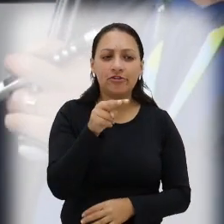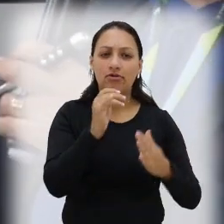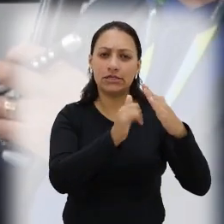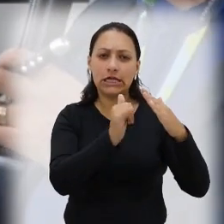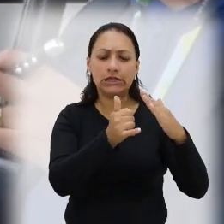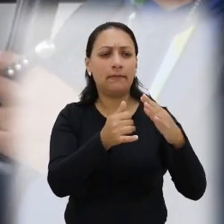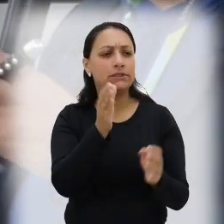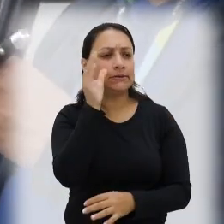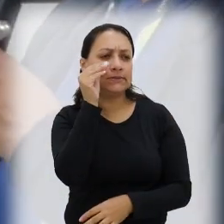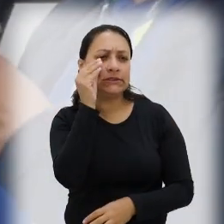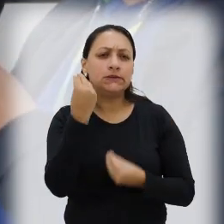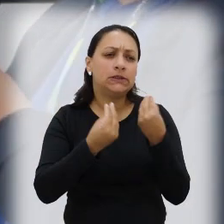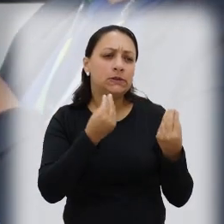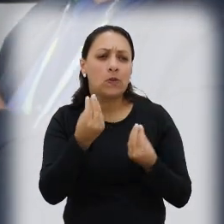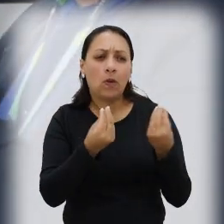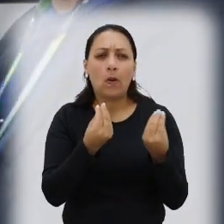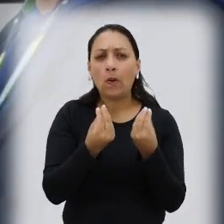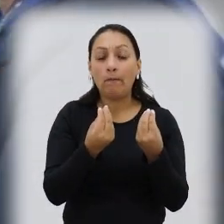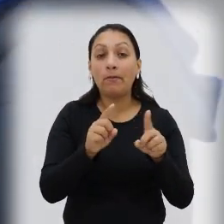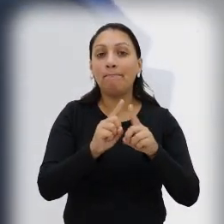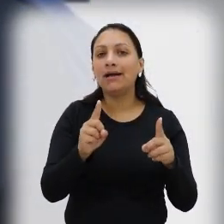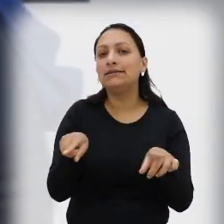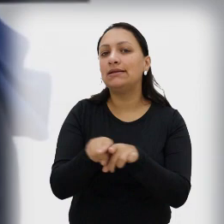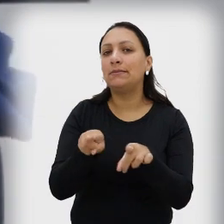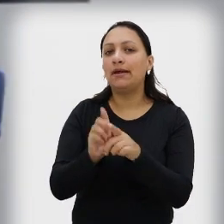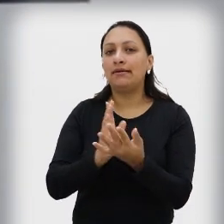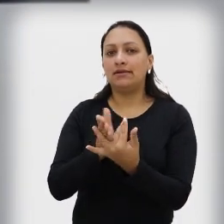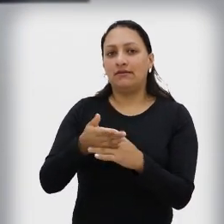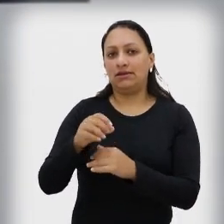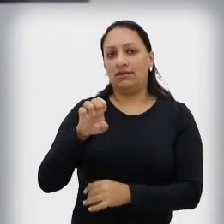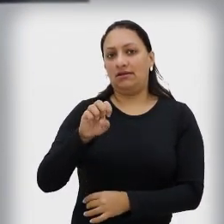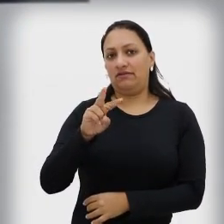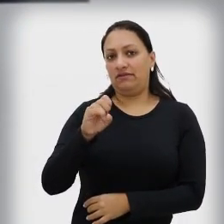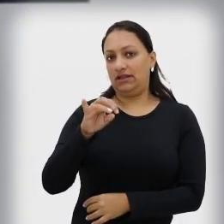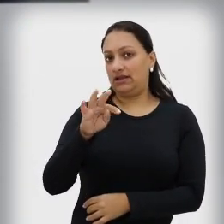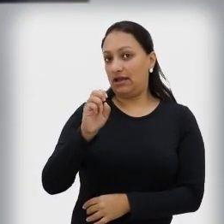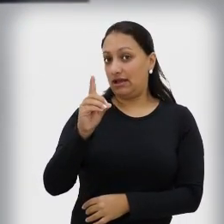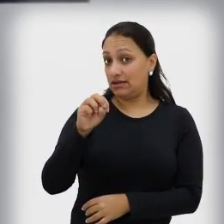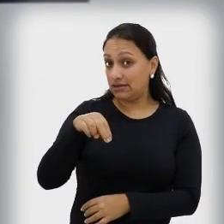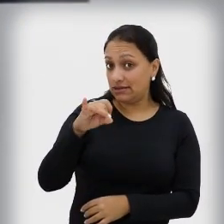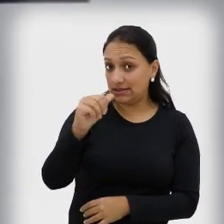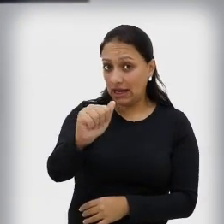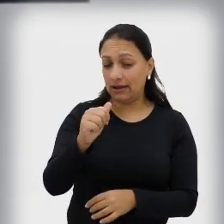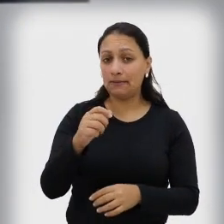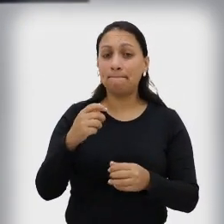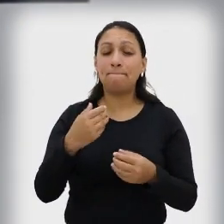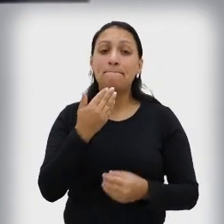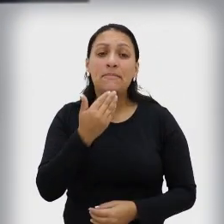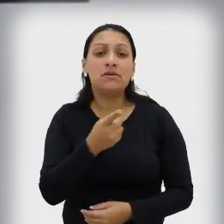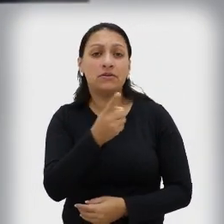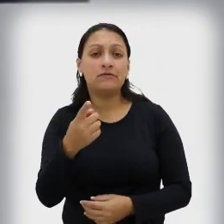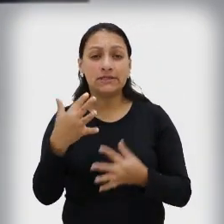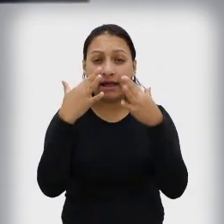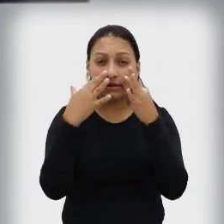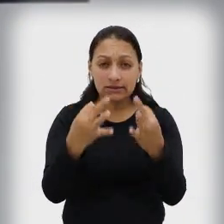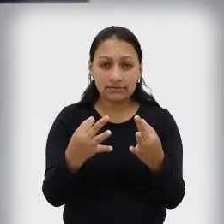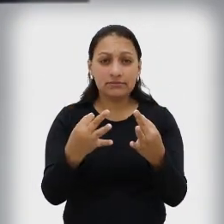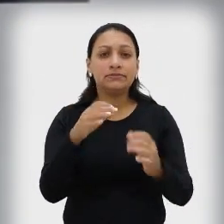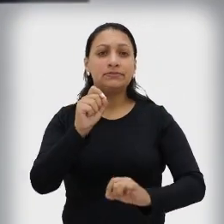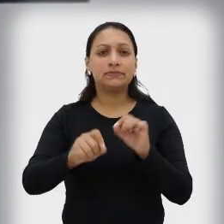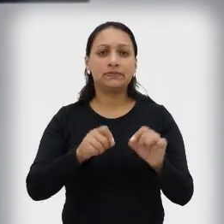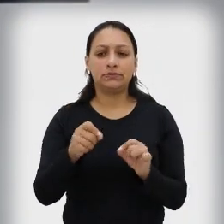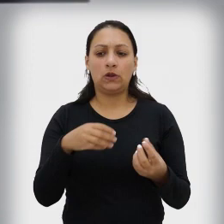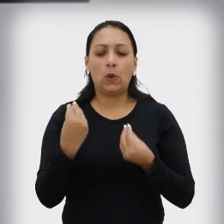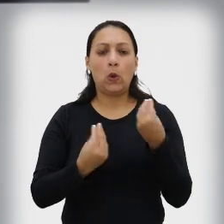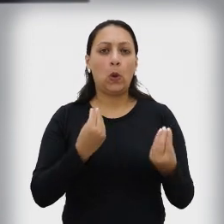mas também em cima de evidências. E aí eu peço que vocês tenham especial atenção, né, ao arranjo